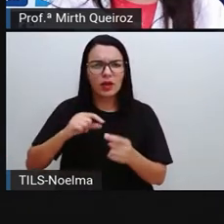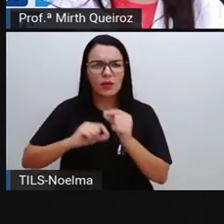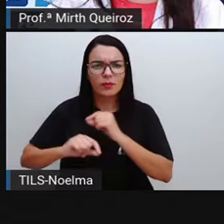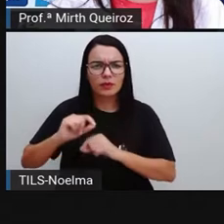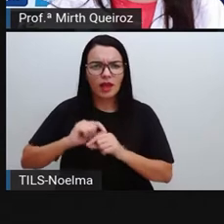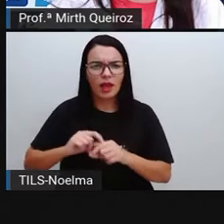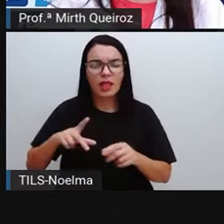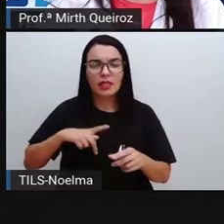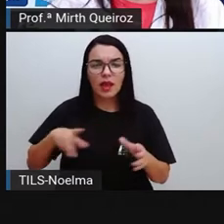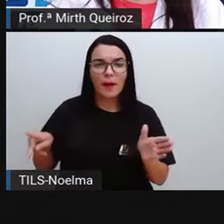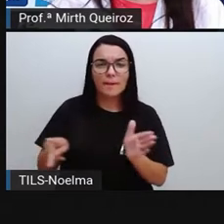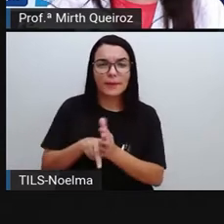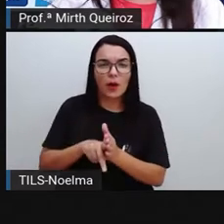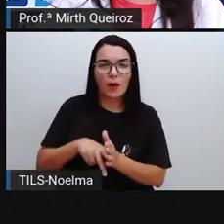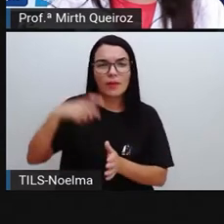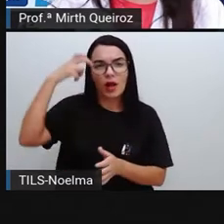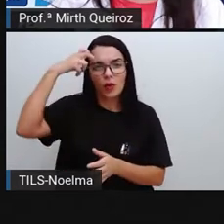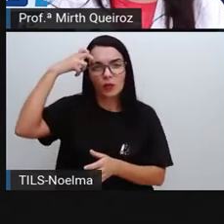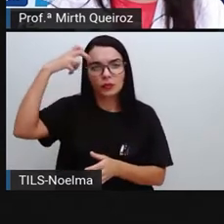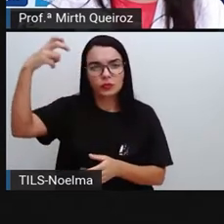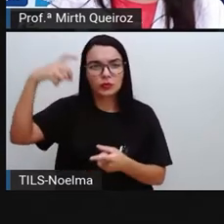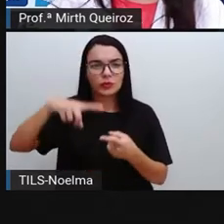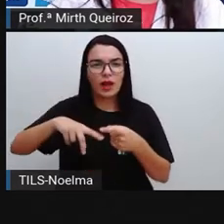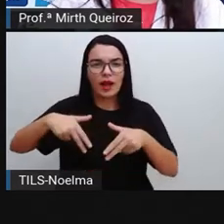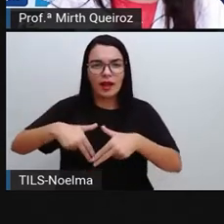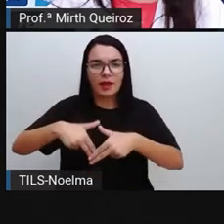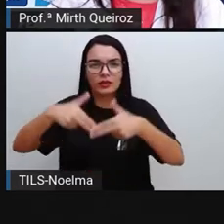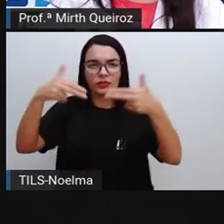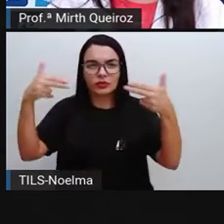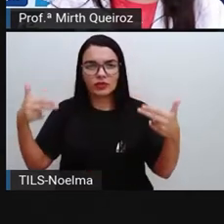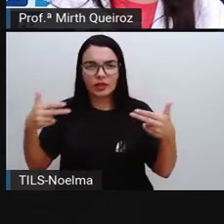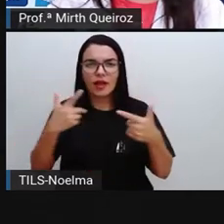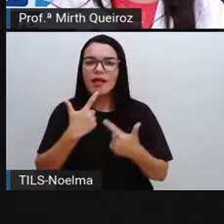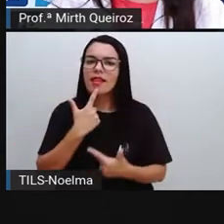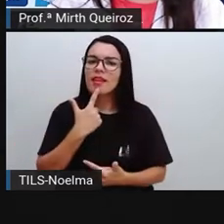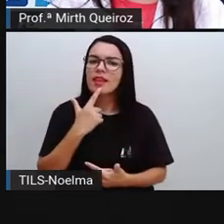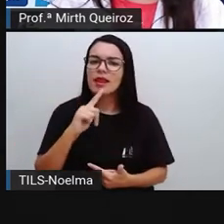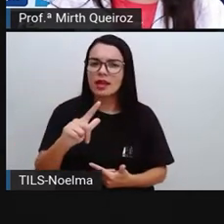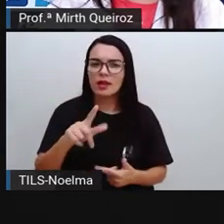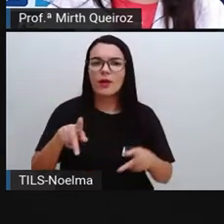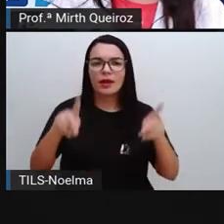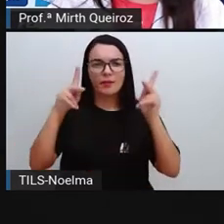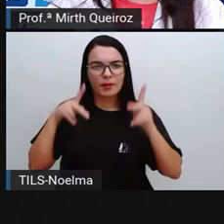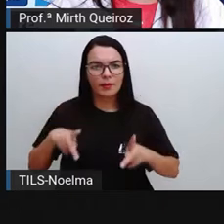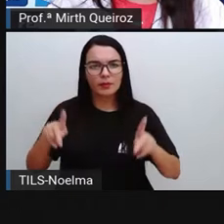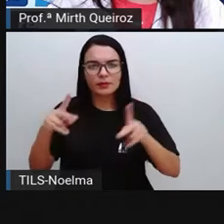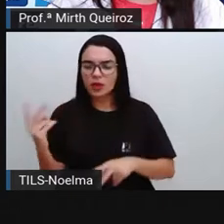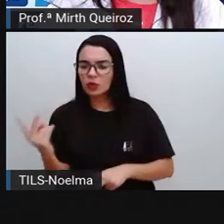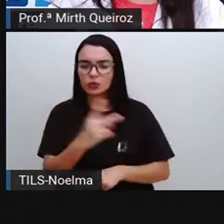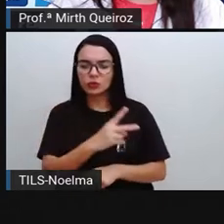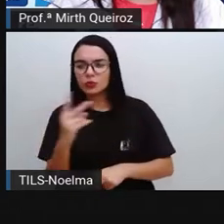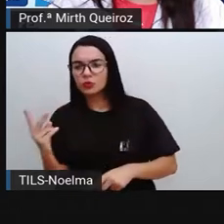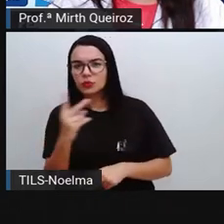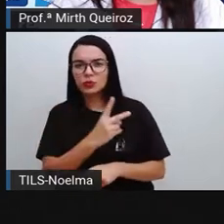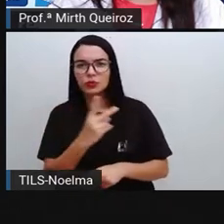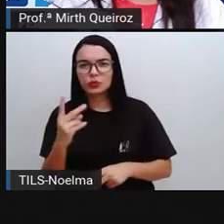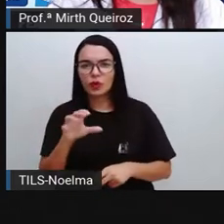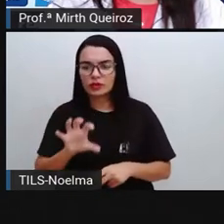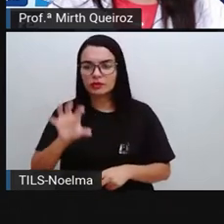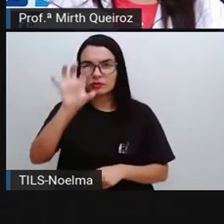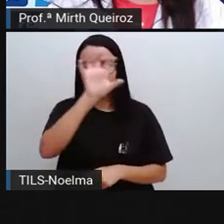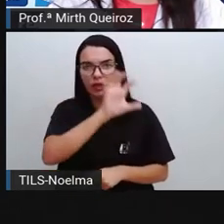né? Cultura, etnia e língua da população dos dois territórios. Eles vão